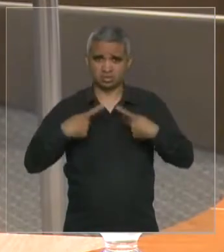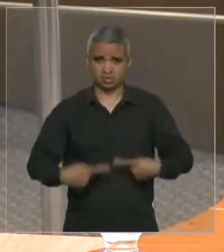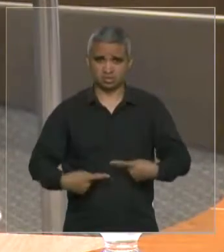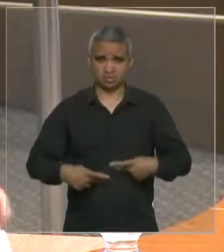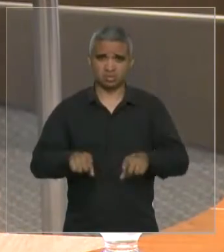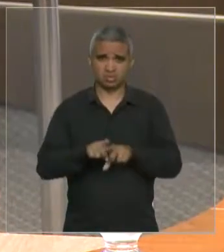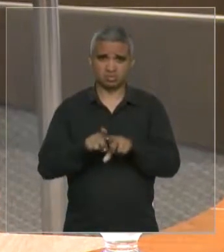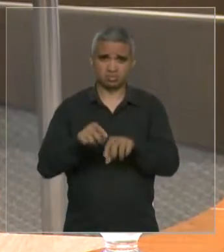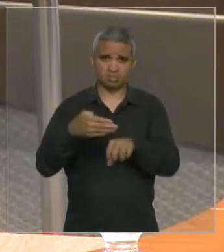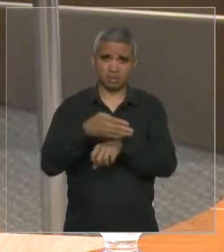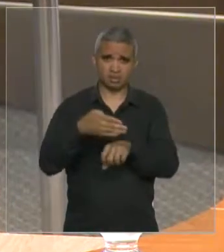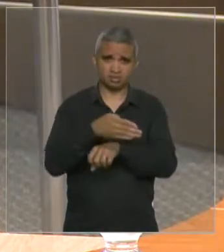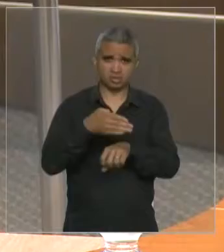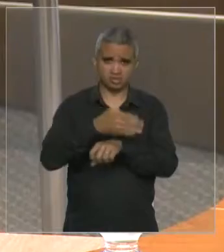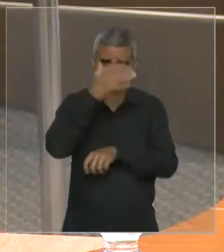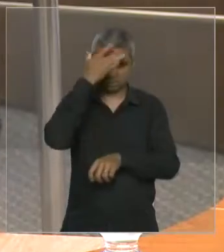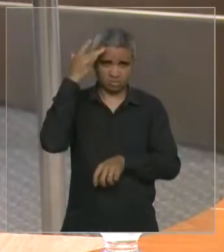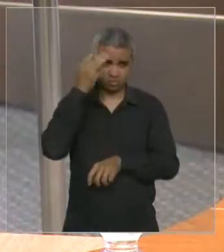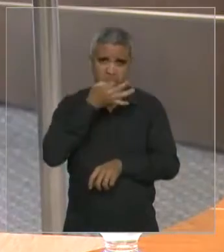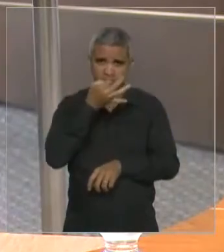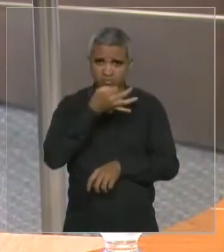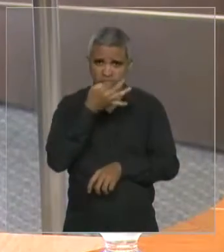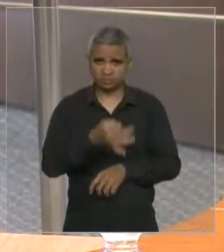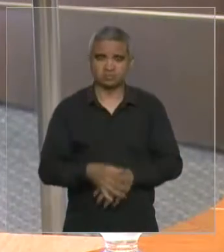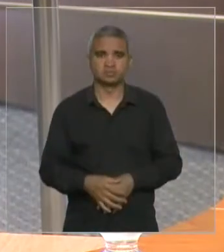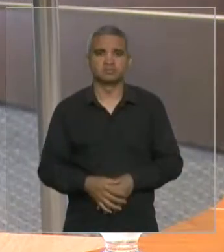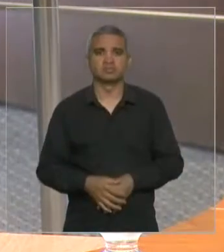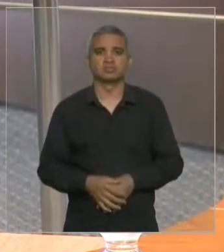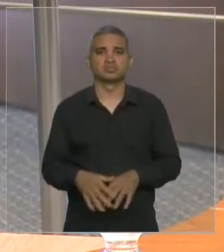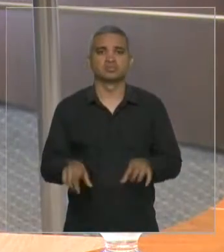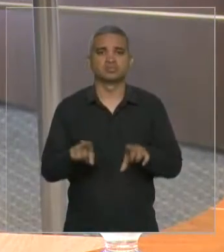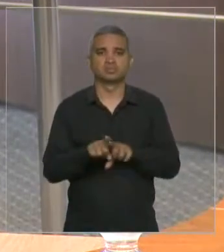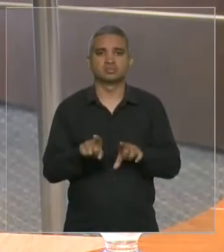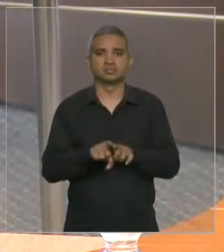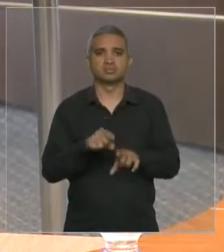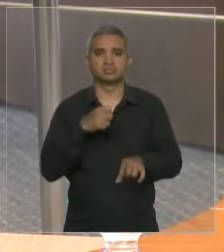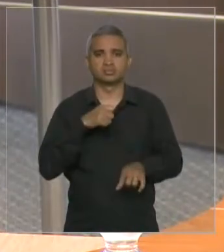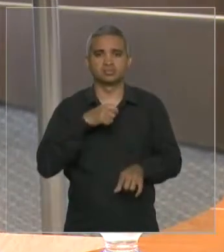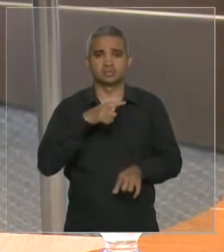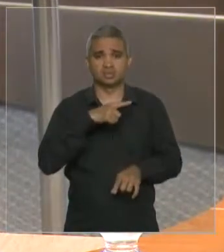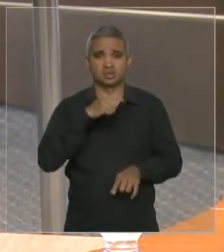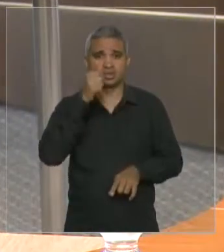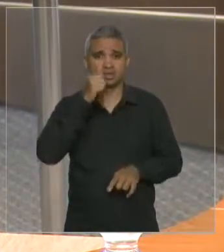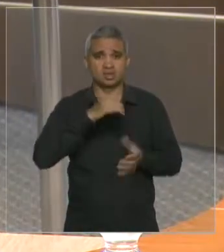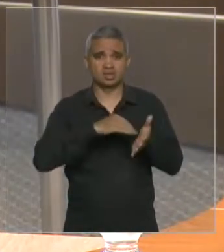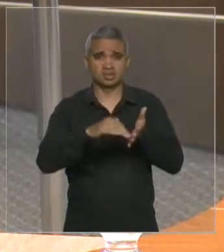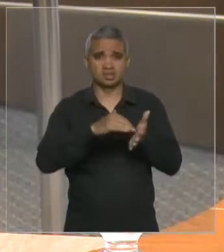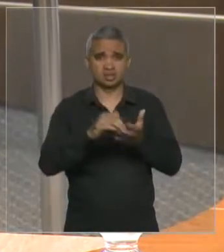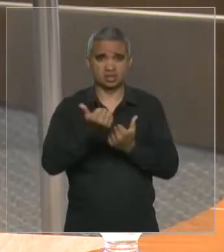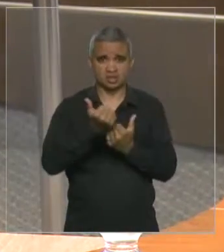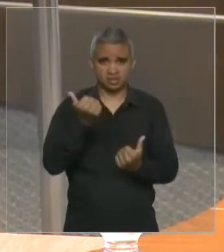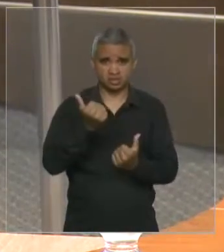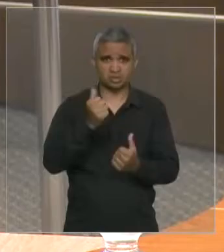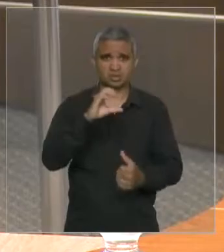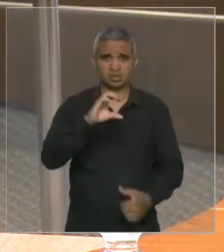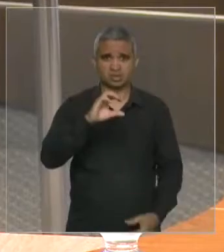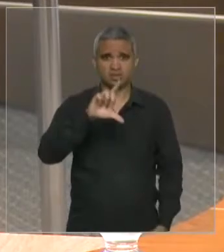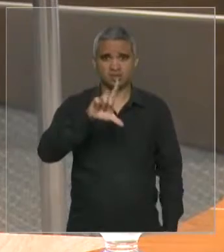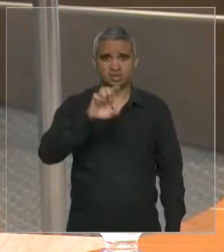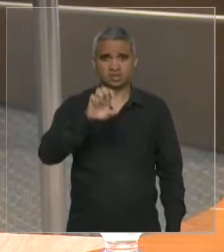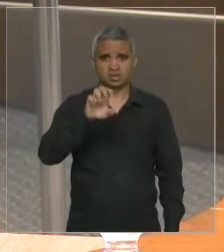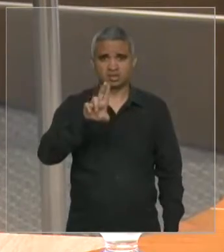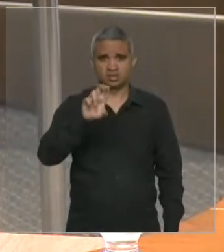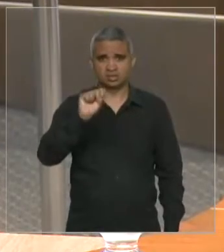para destacar a forte presença nessa articulação da secretária adjunta, a Cleusa Maide Pinho. Então, é um